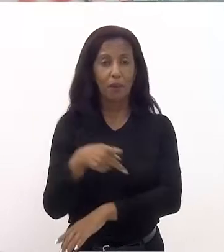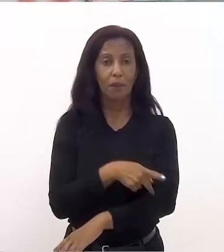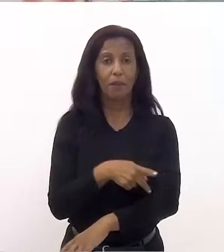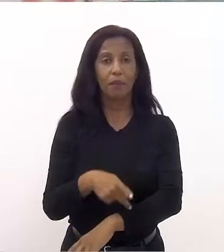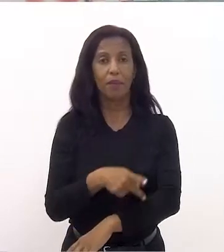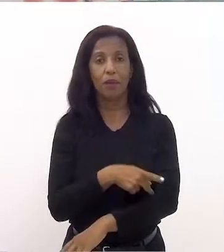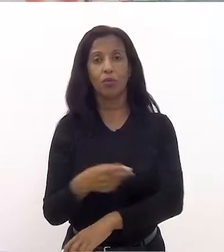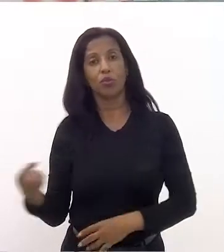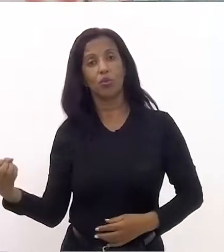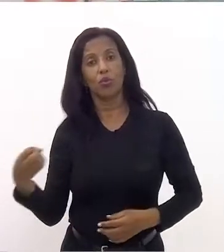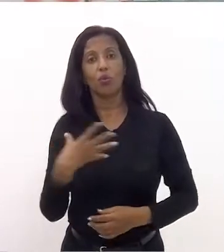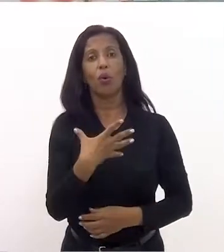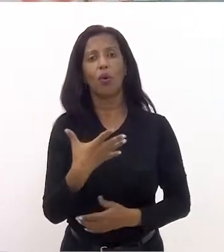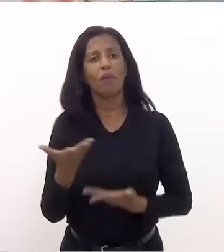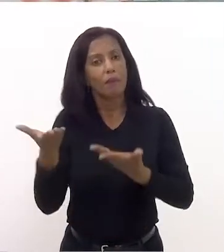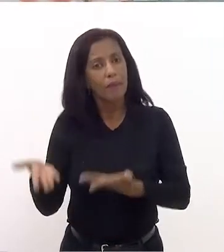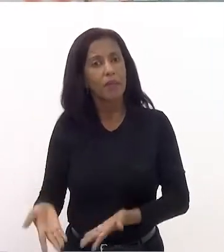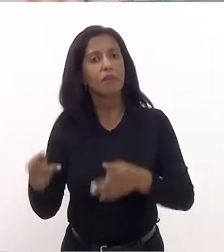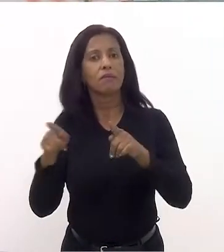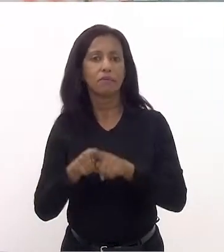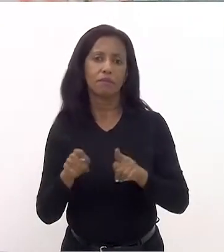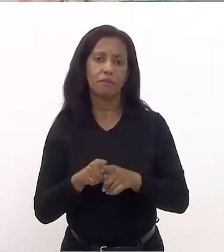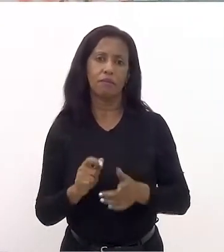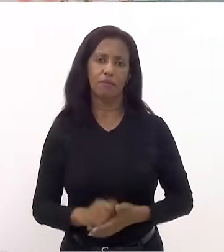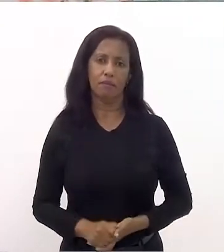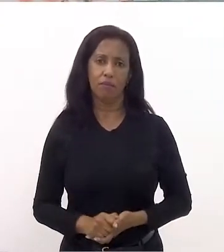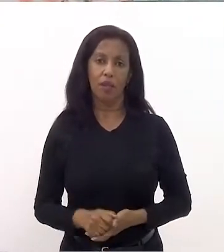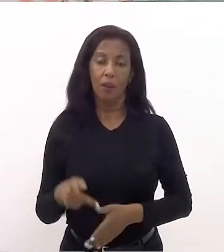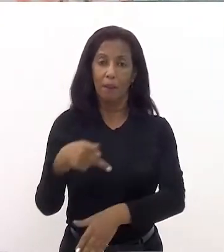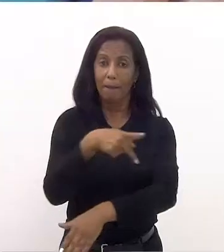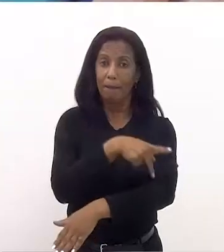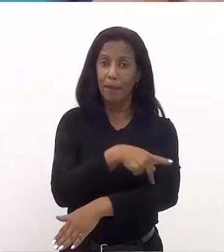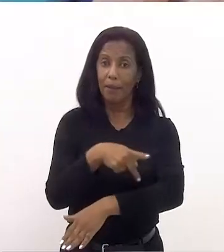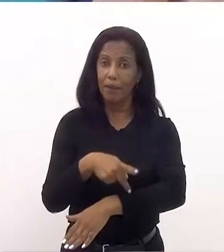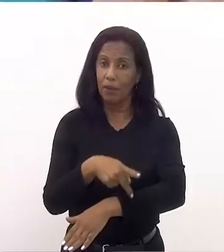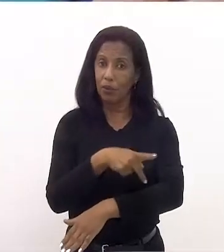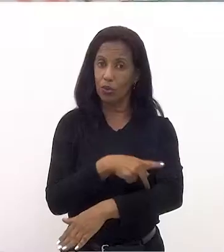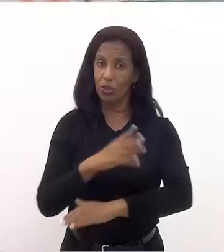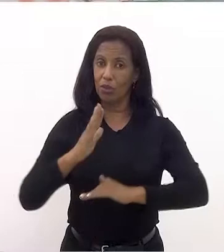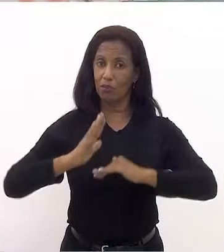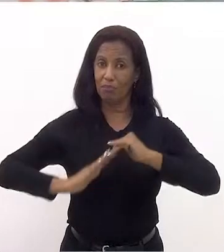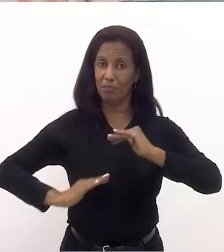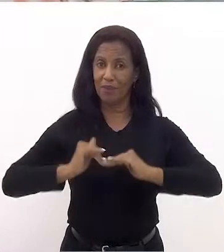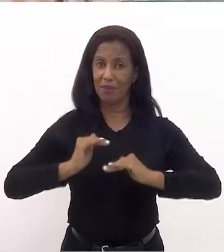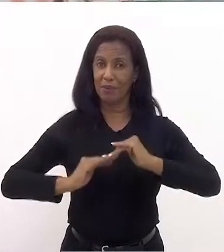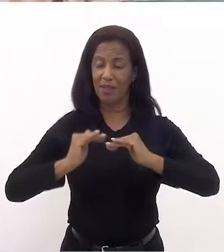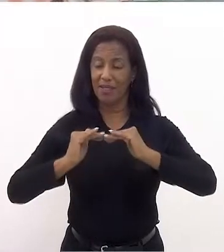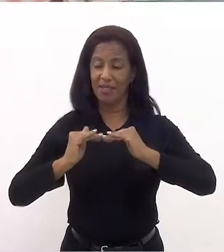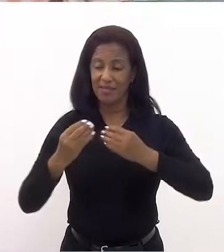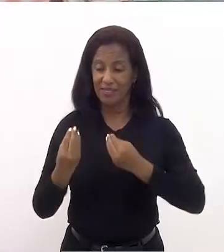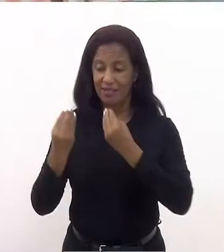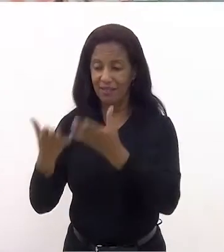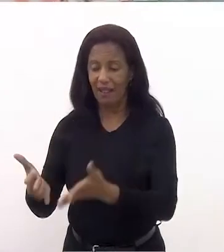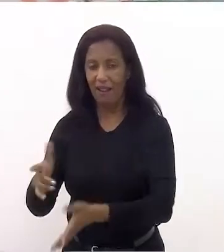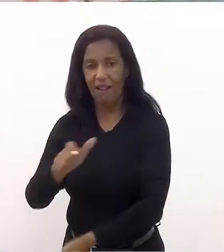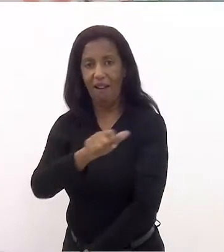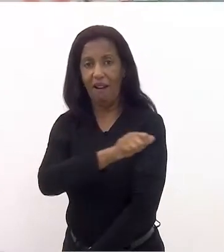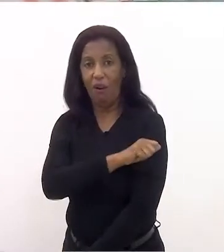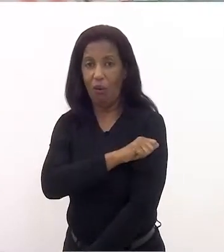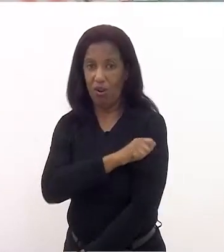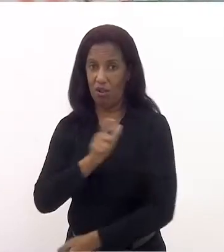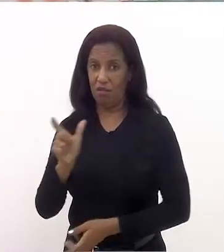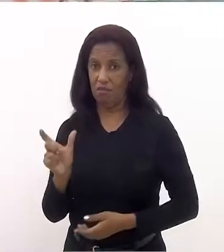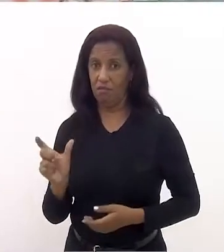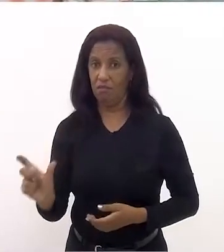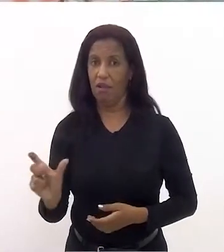uma pedagogia nova para isso também. Uma pedagogia, uma capacidade de levar o aluno.